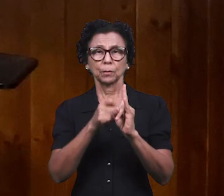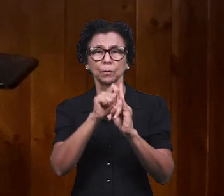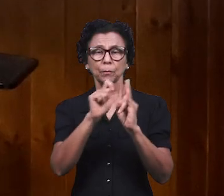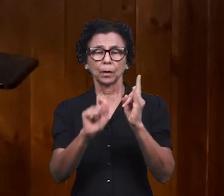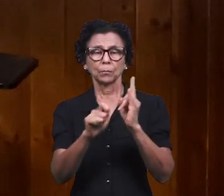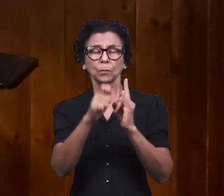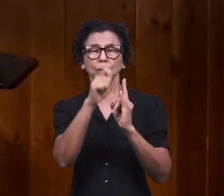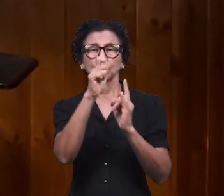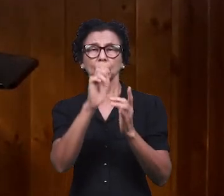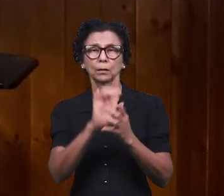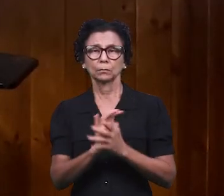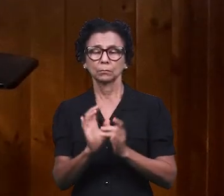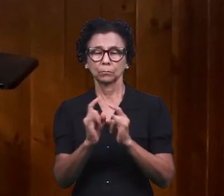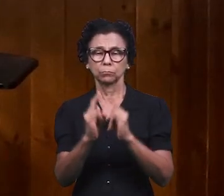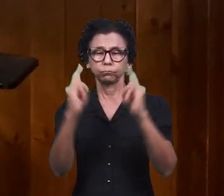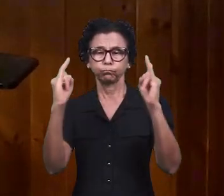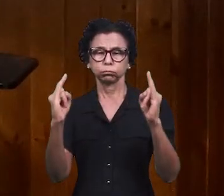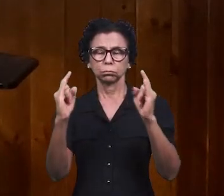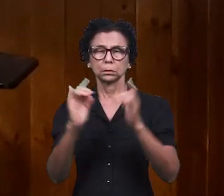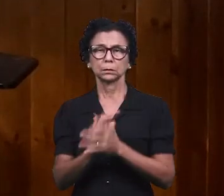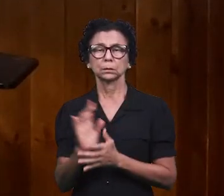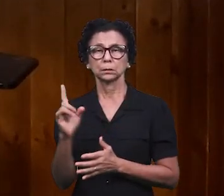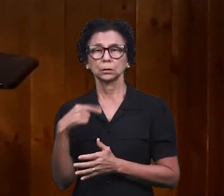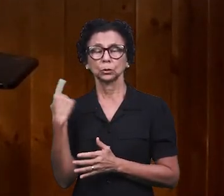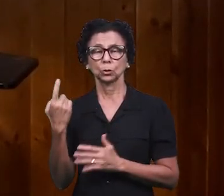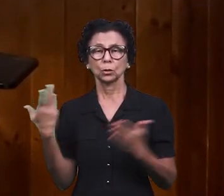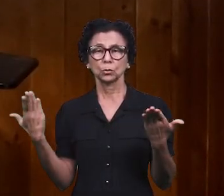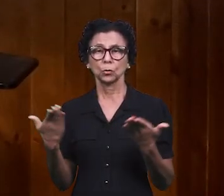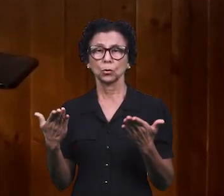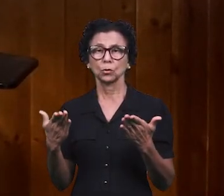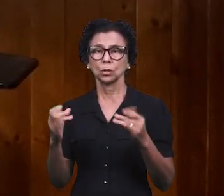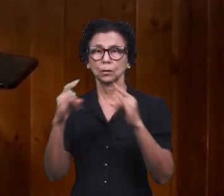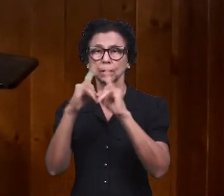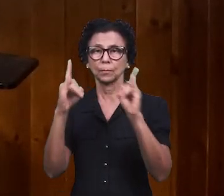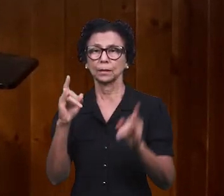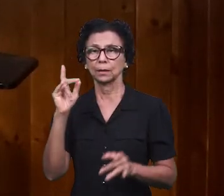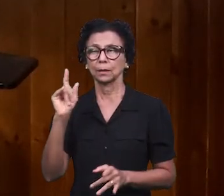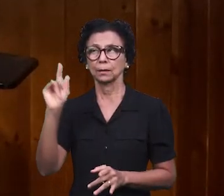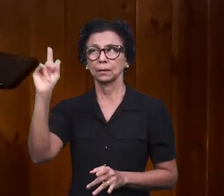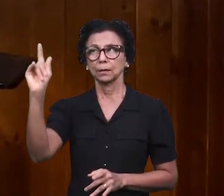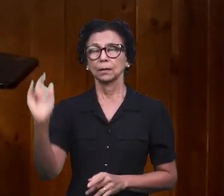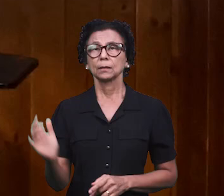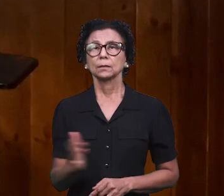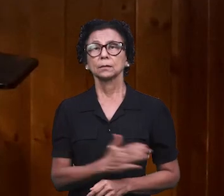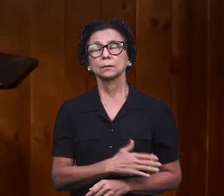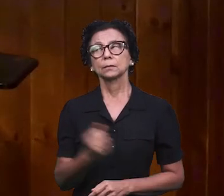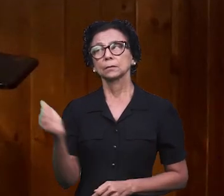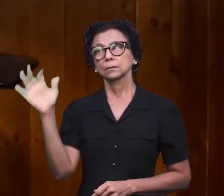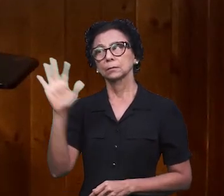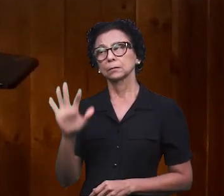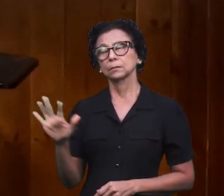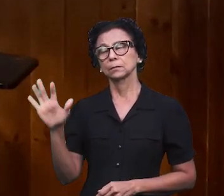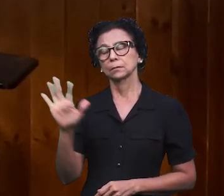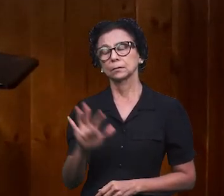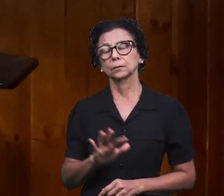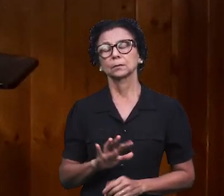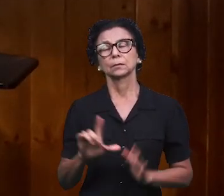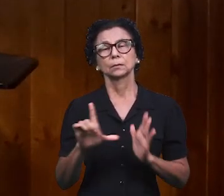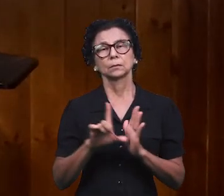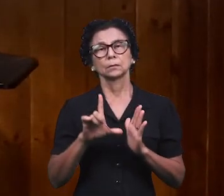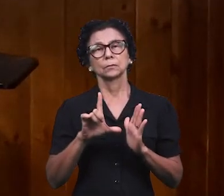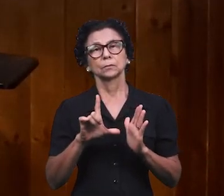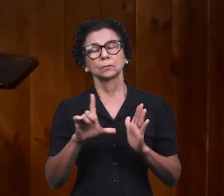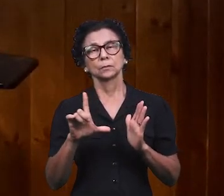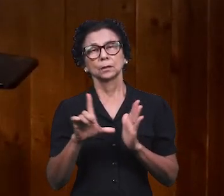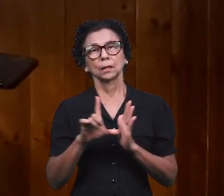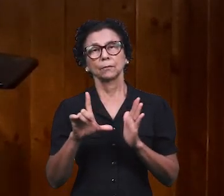nos tabernáculos eternos. Muito bem, esse é o quadro das festas de Levítico 23. Mas, para